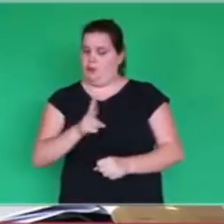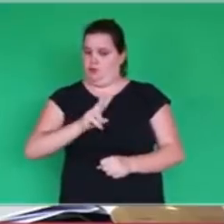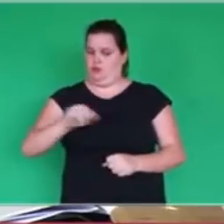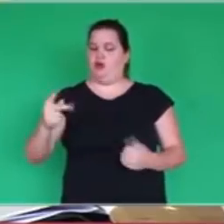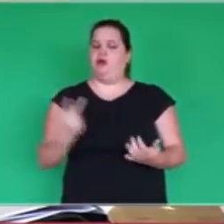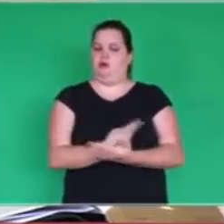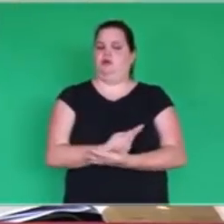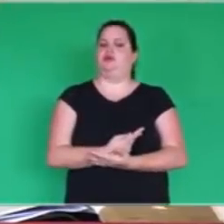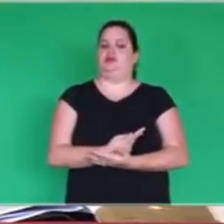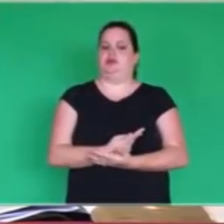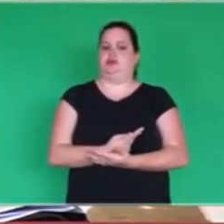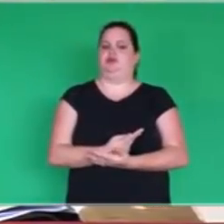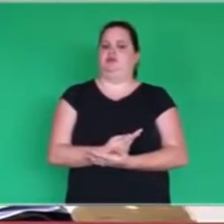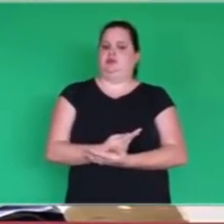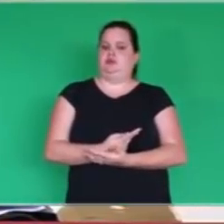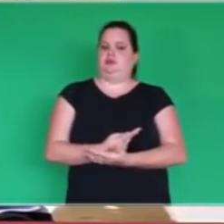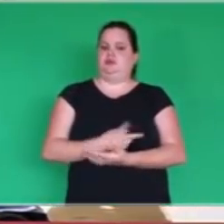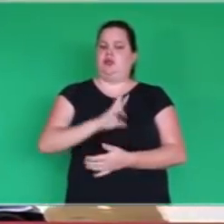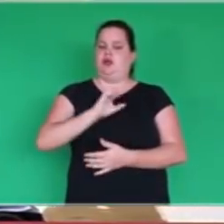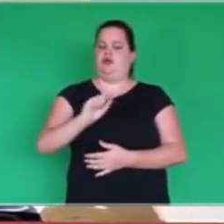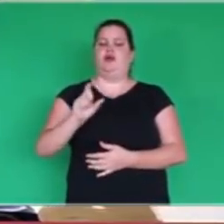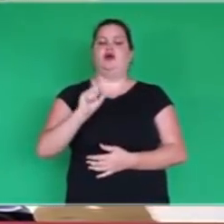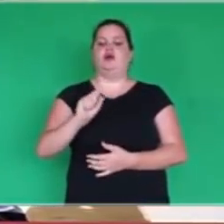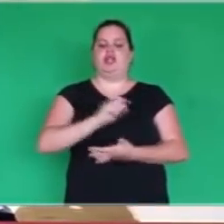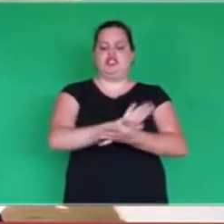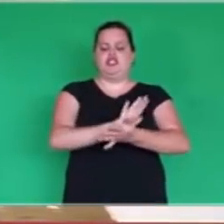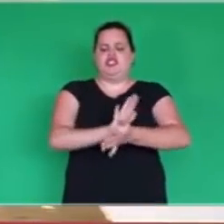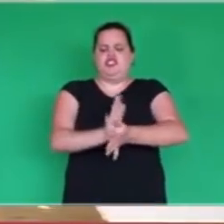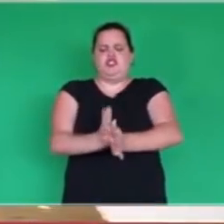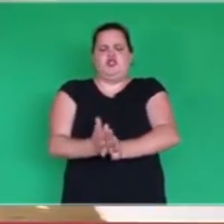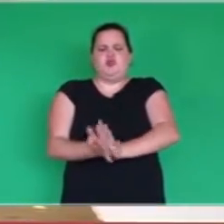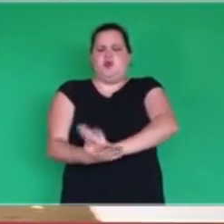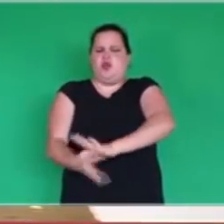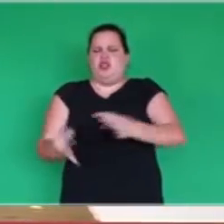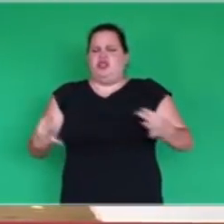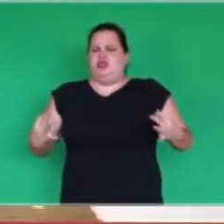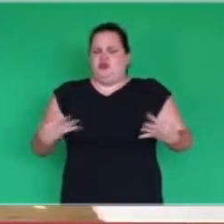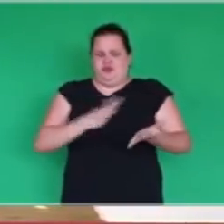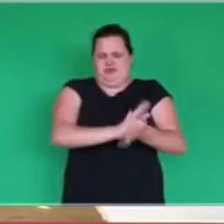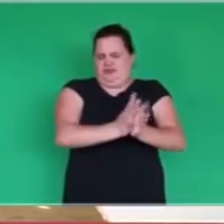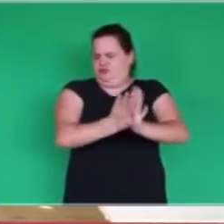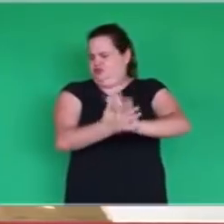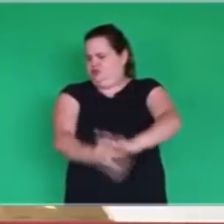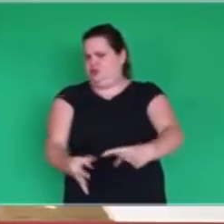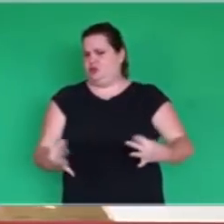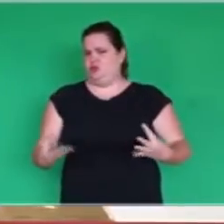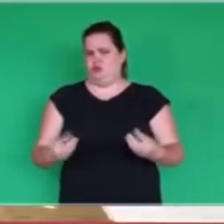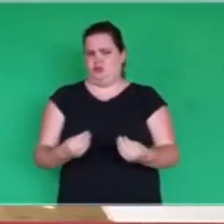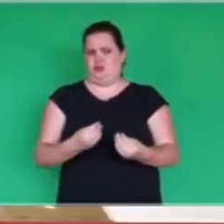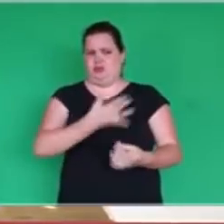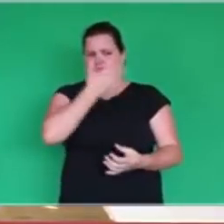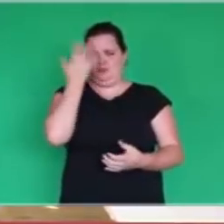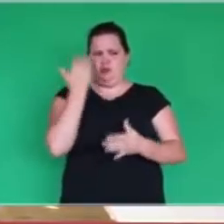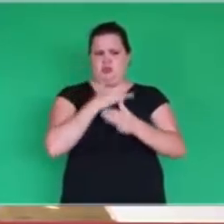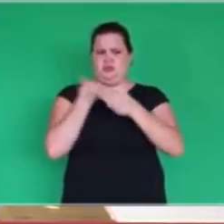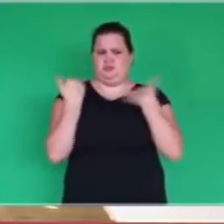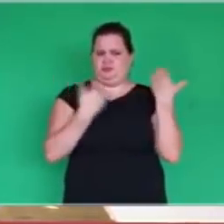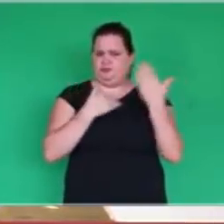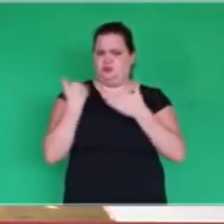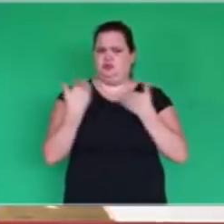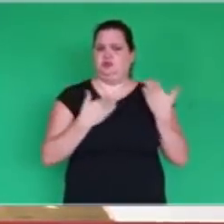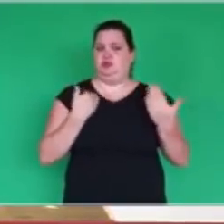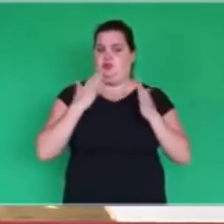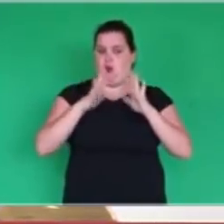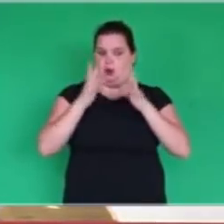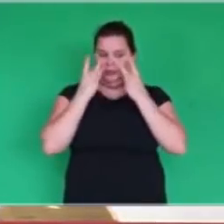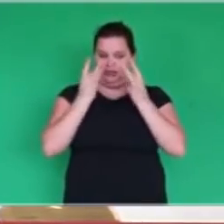vai promover a destruição em massa da carne. Vamos continuar? Ezequiel. Agora veja os